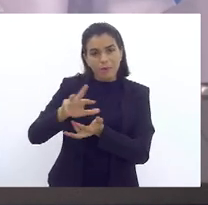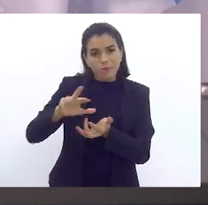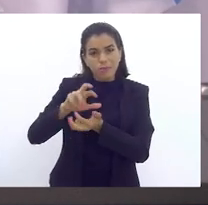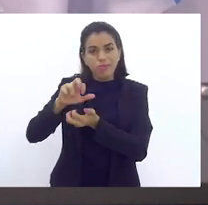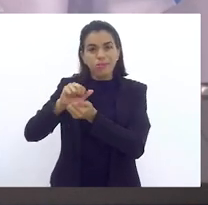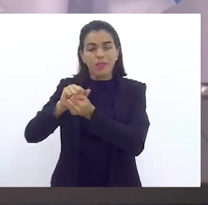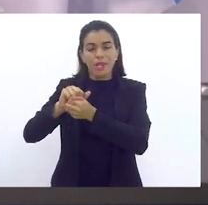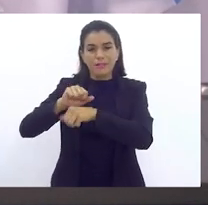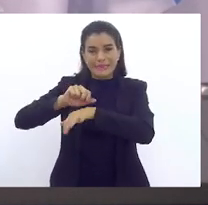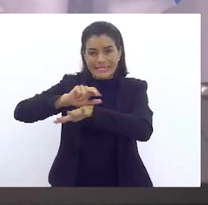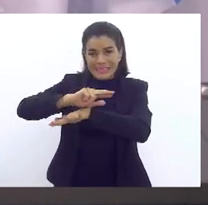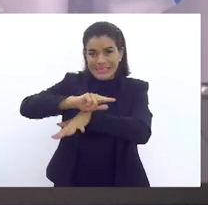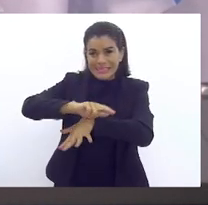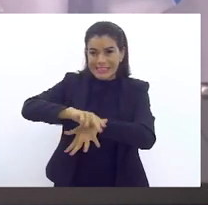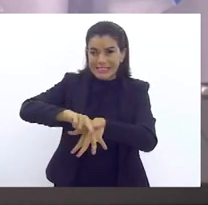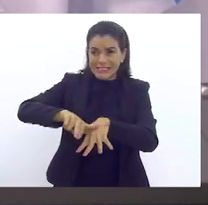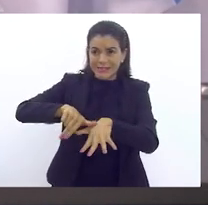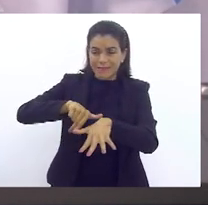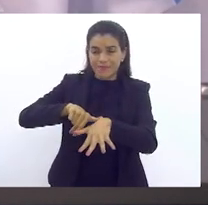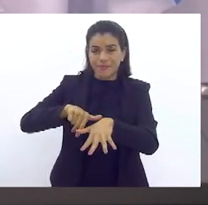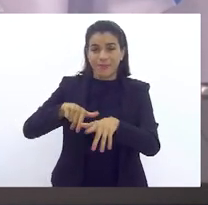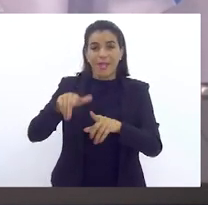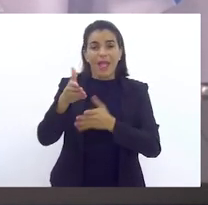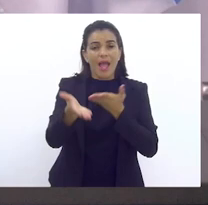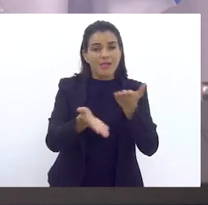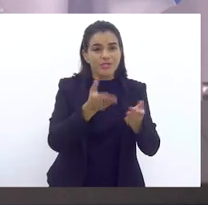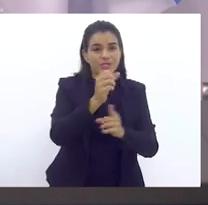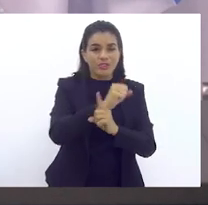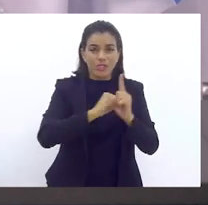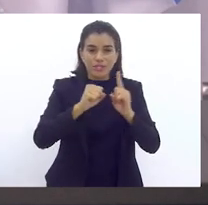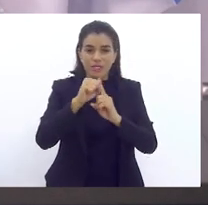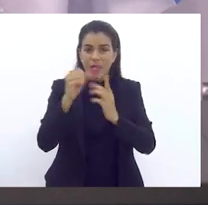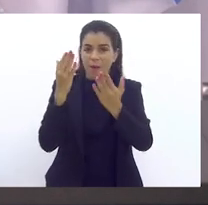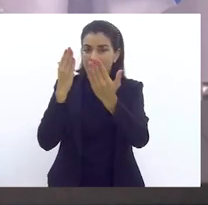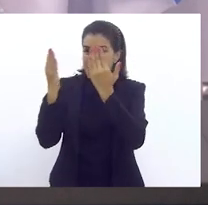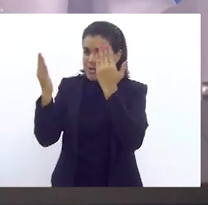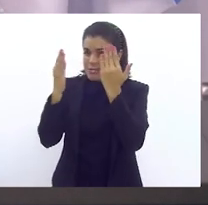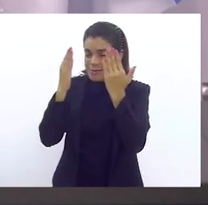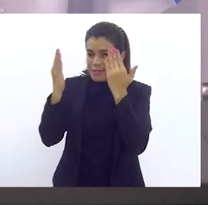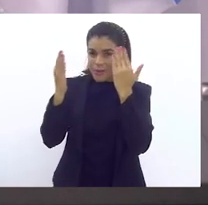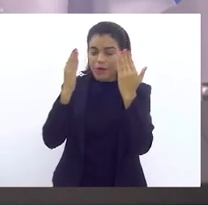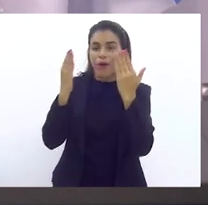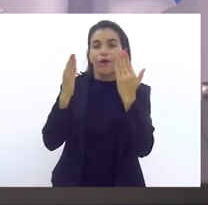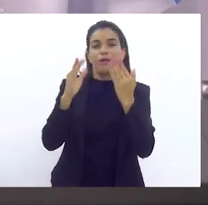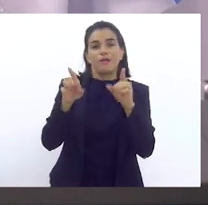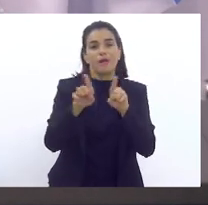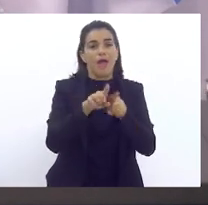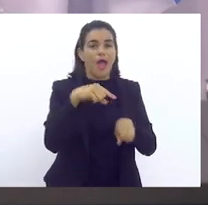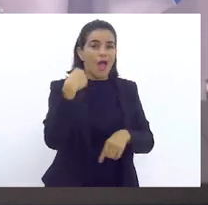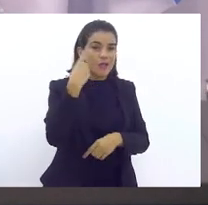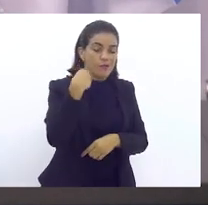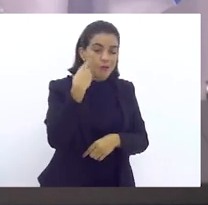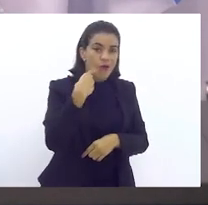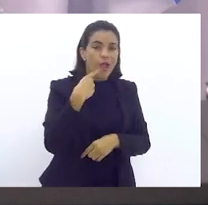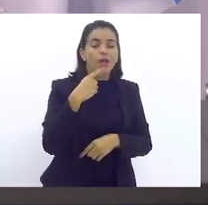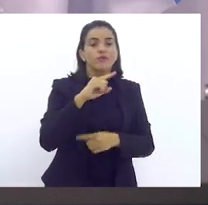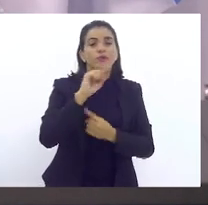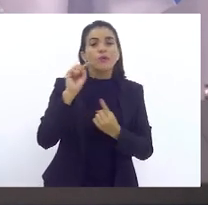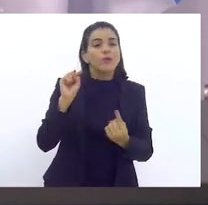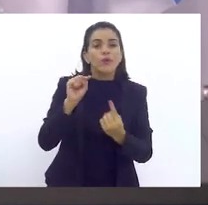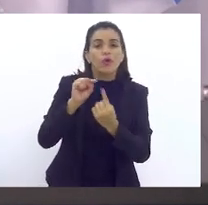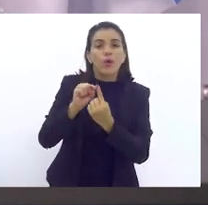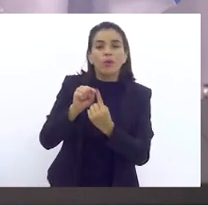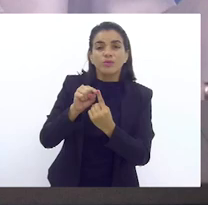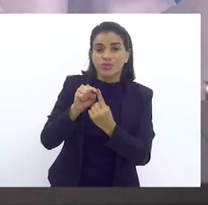digamos assim com assistente social com psicóloga com advogada justamente para essa mulher